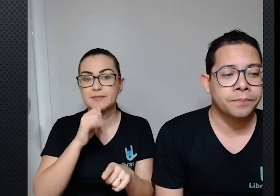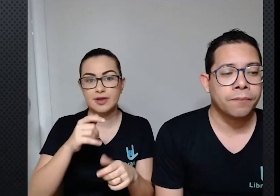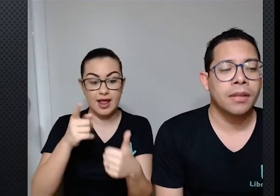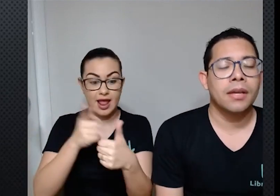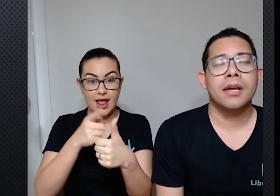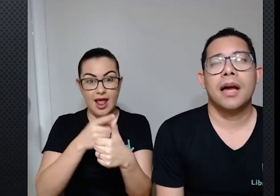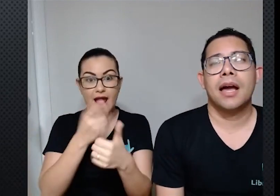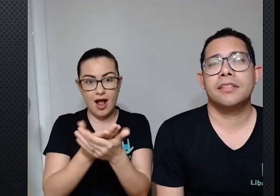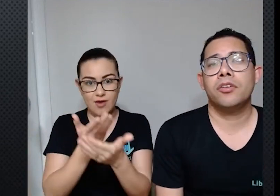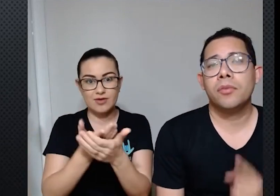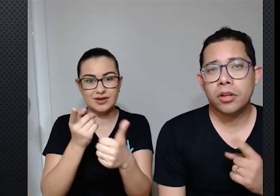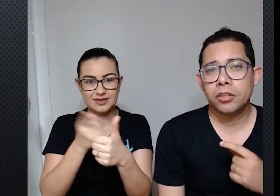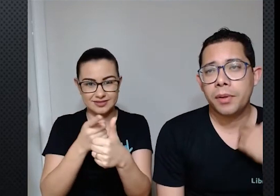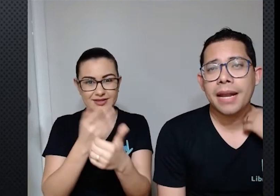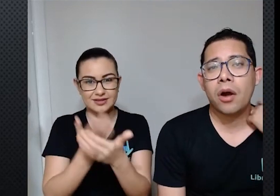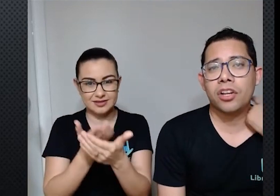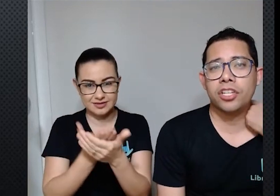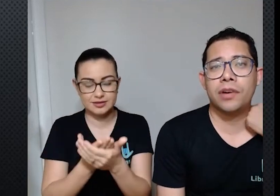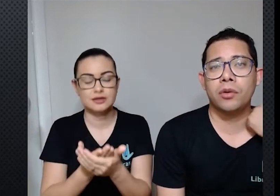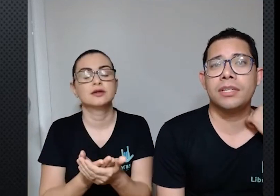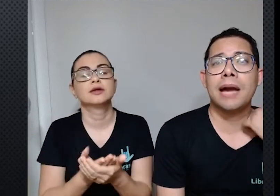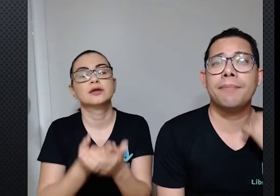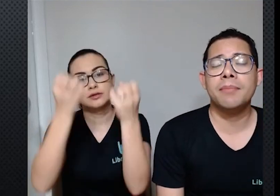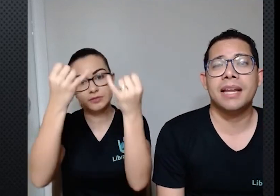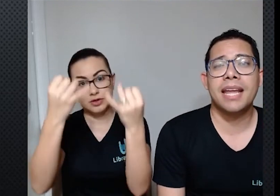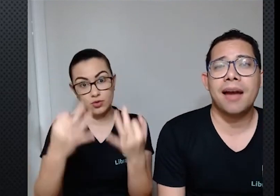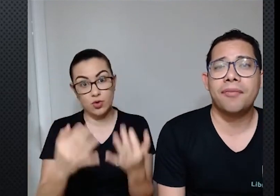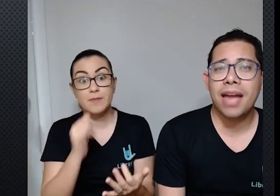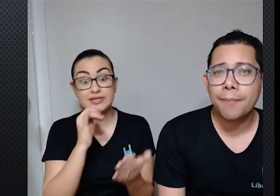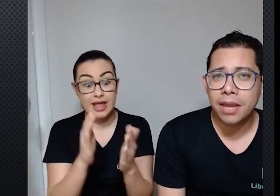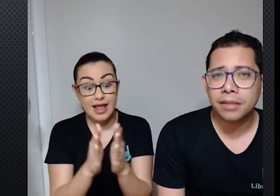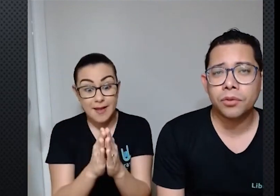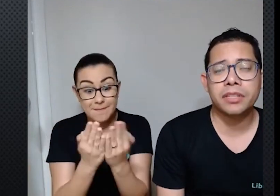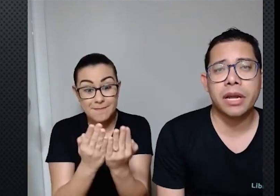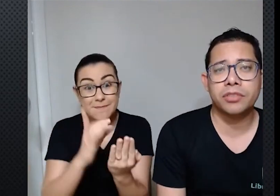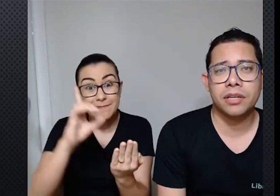aula, a gente falou que a Bíblia, né, é a